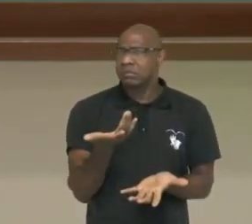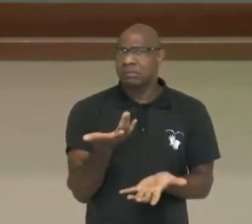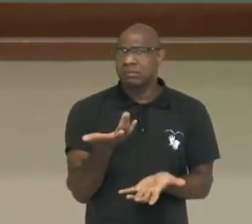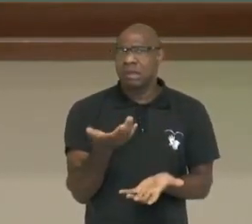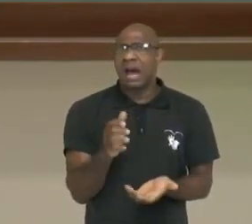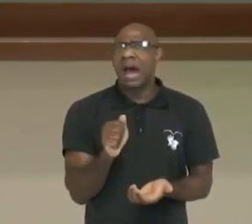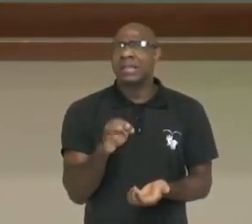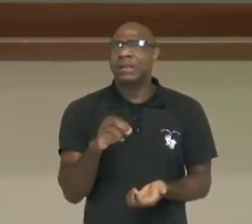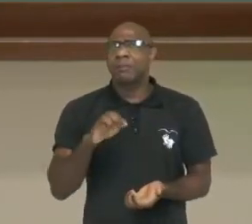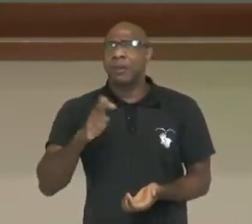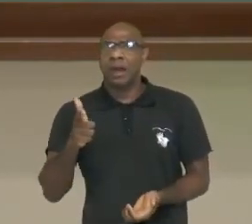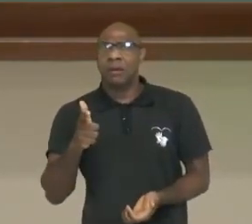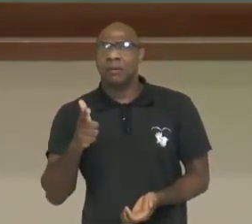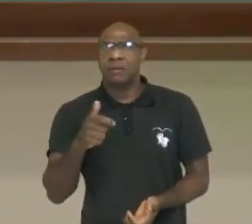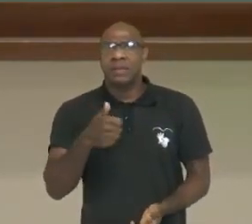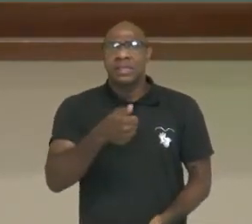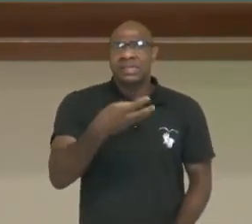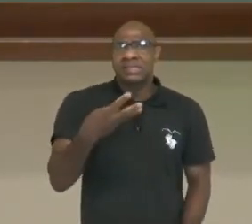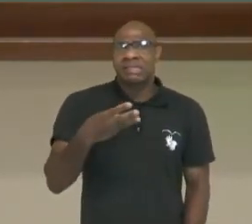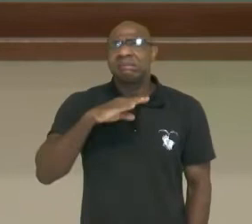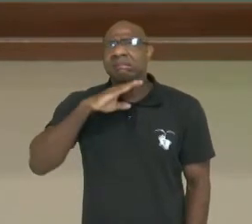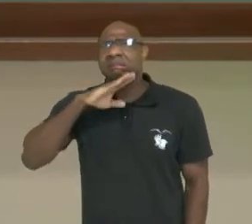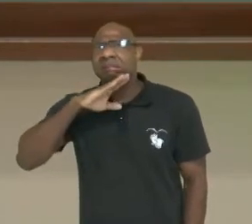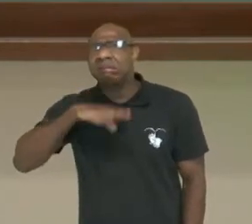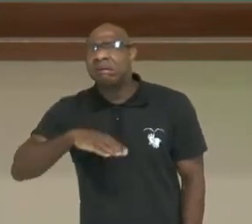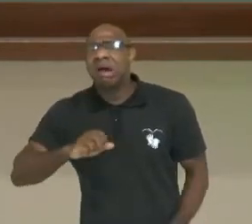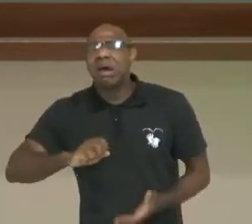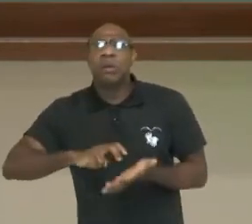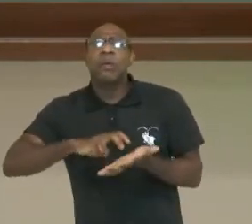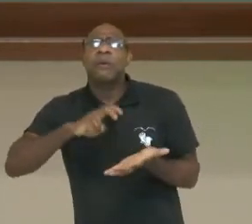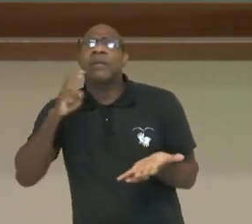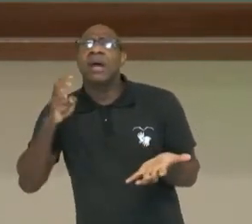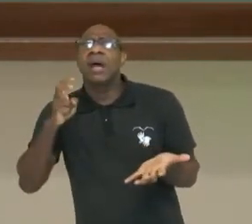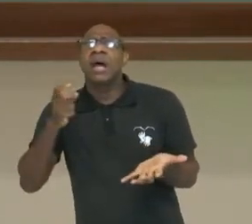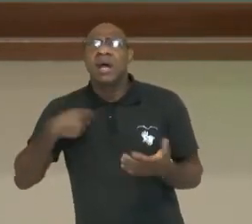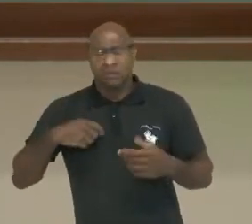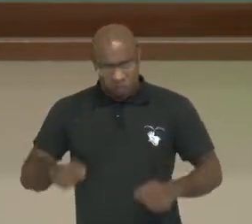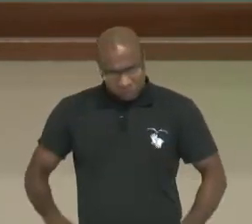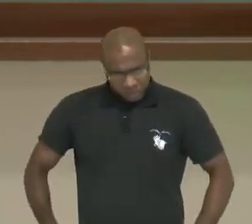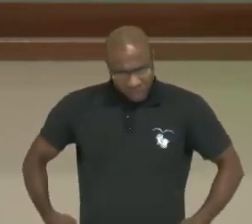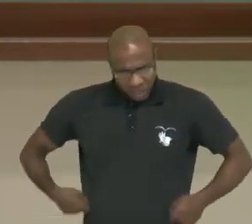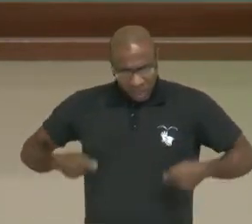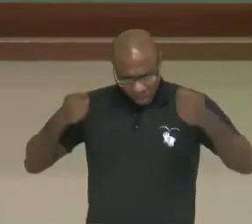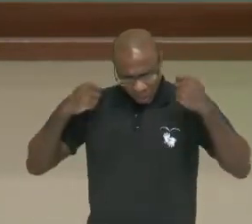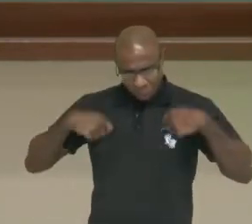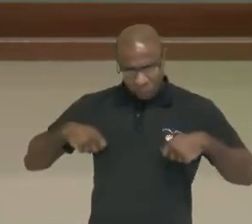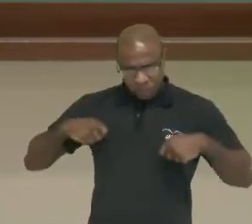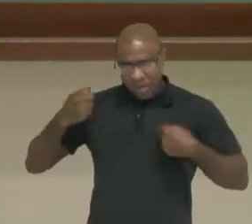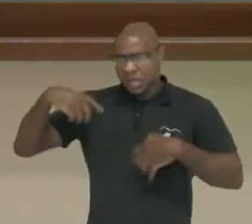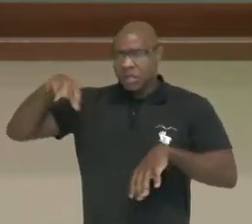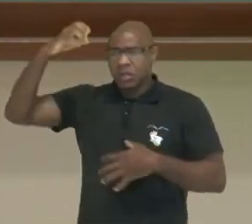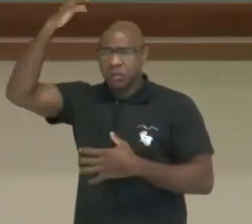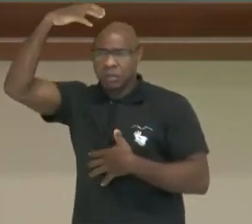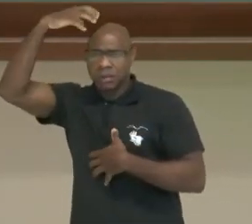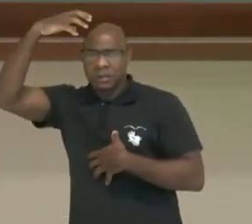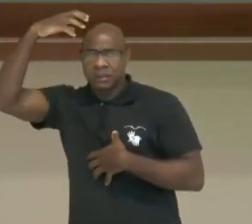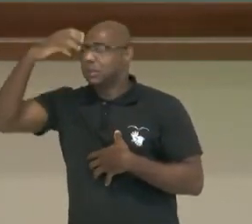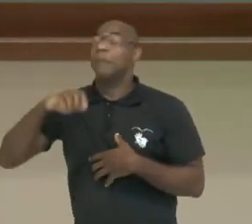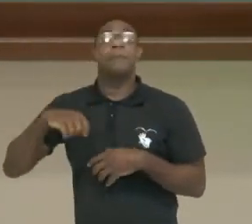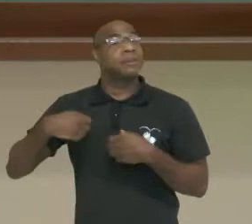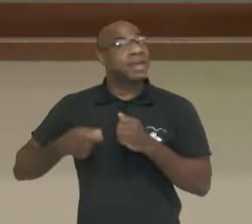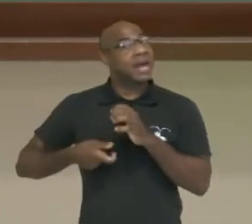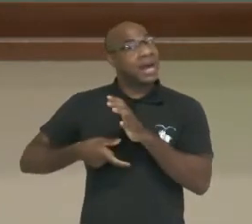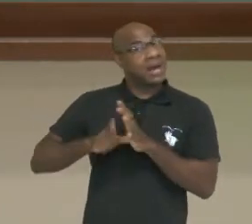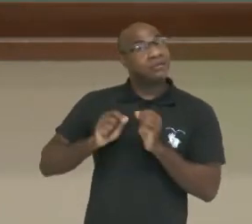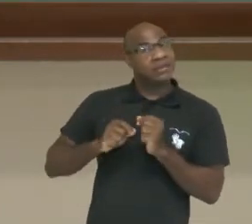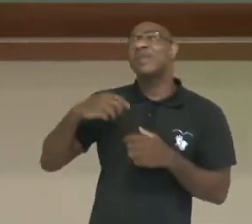tudo bem. Eu vou colocar minha roupa e vou tomar banho, não, né? Eu preciso fazer o quê? Tomar banho antes, depois